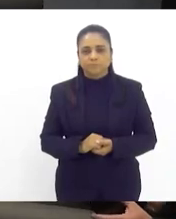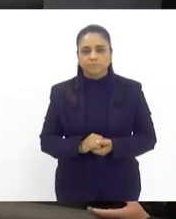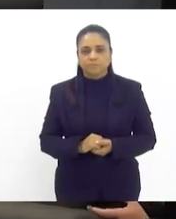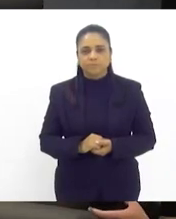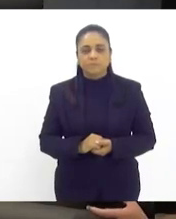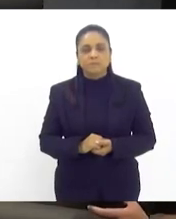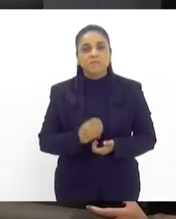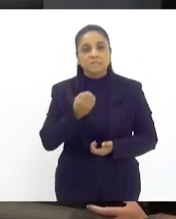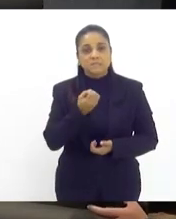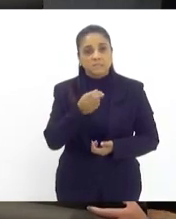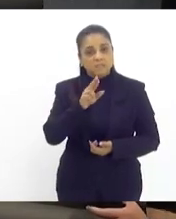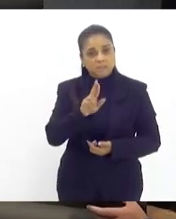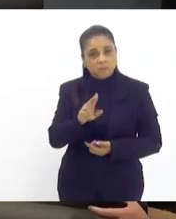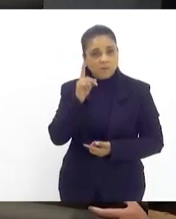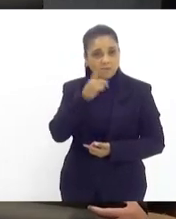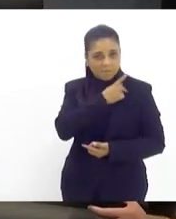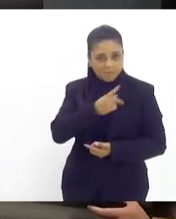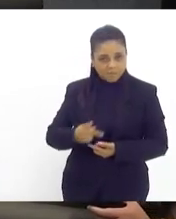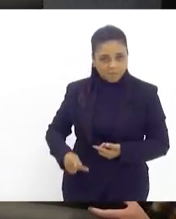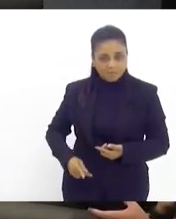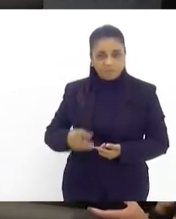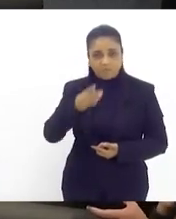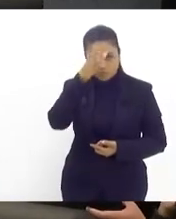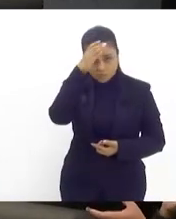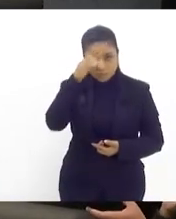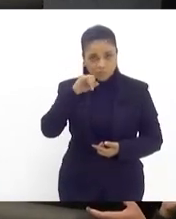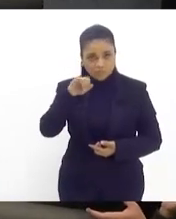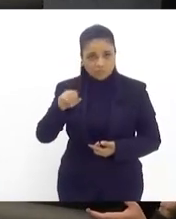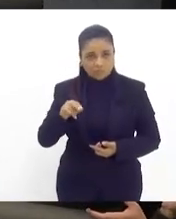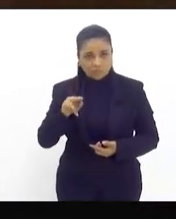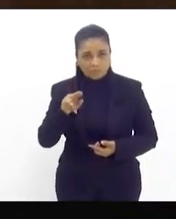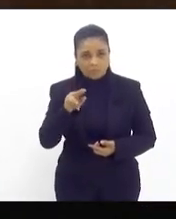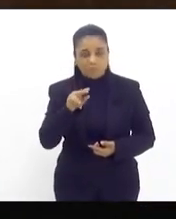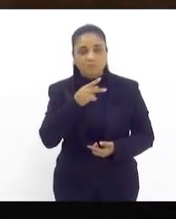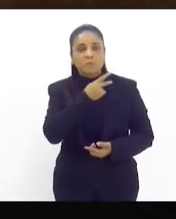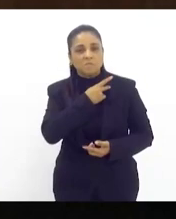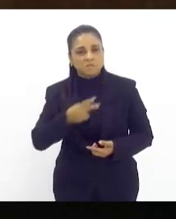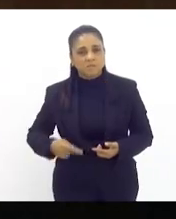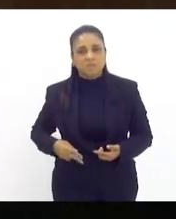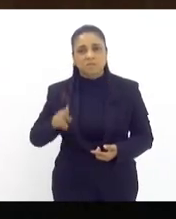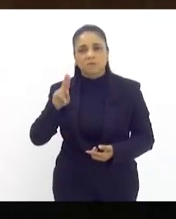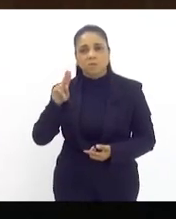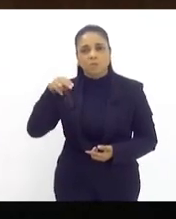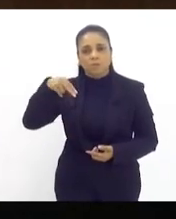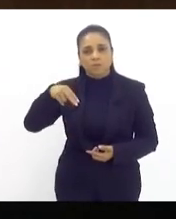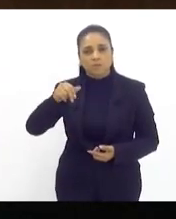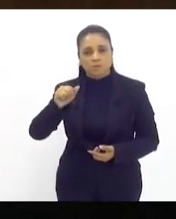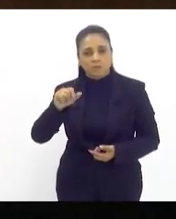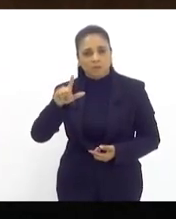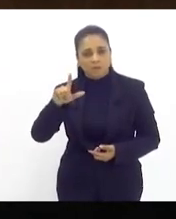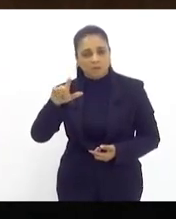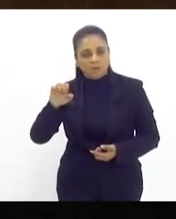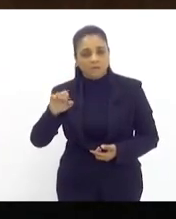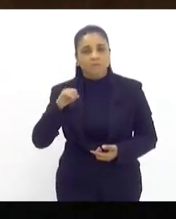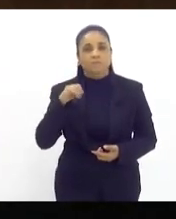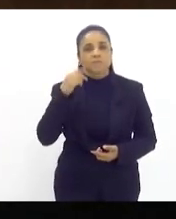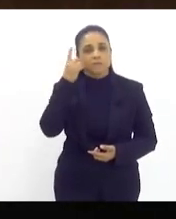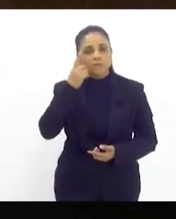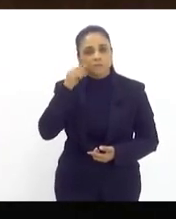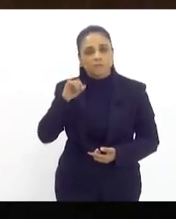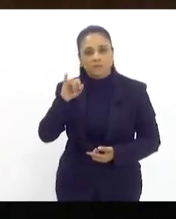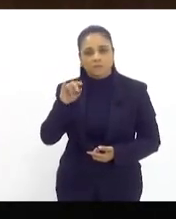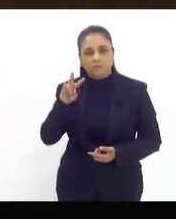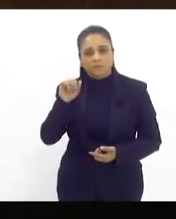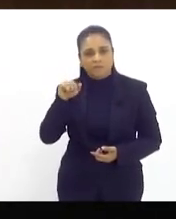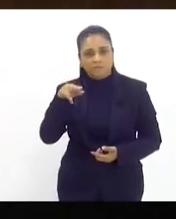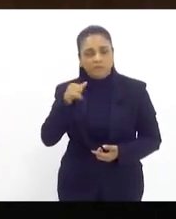senhora Presidente deputada tia Ju a presidente da unale a deputada Ivana deu mais